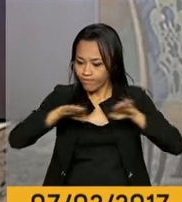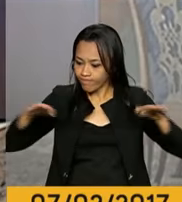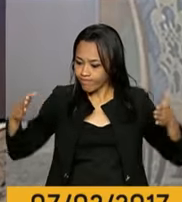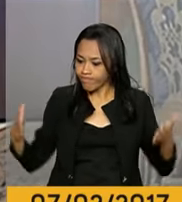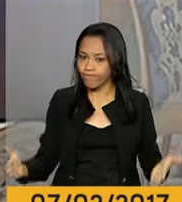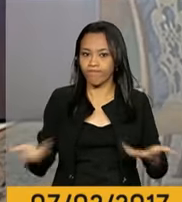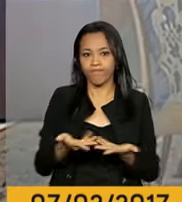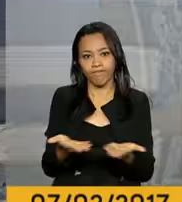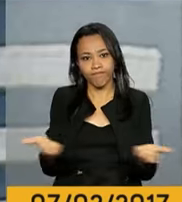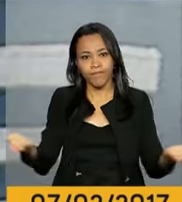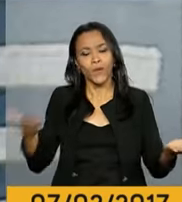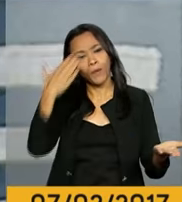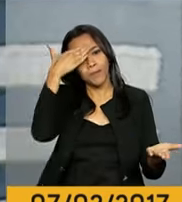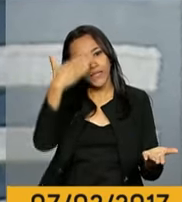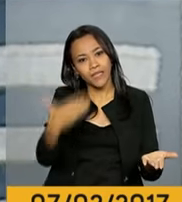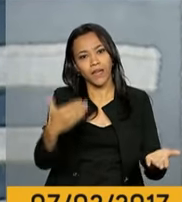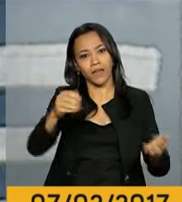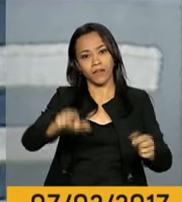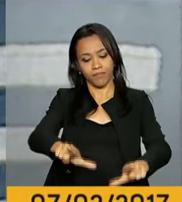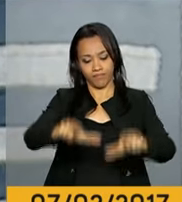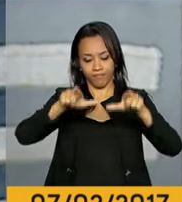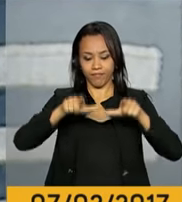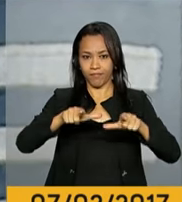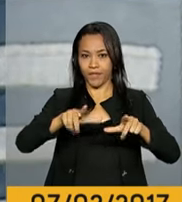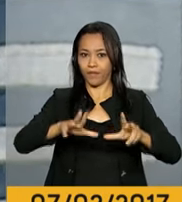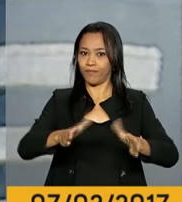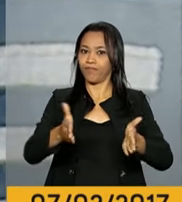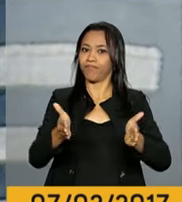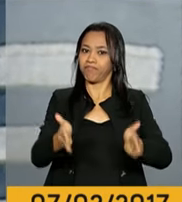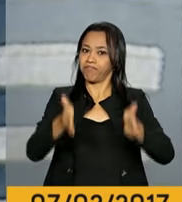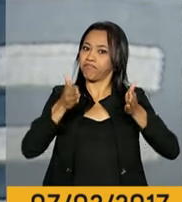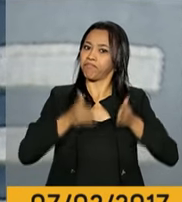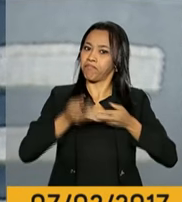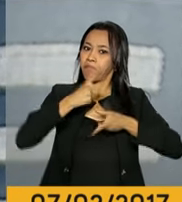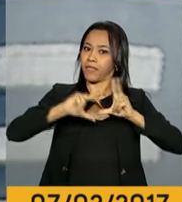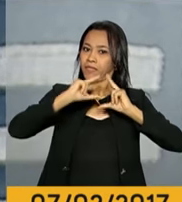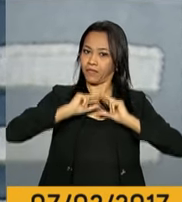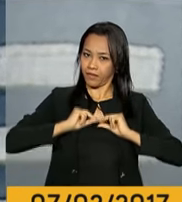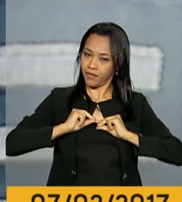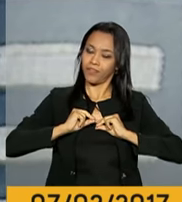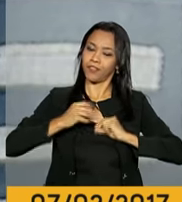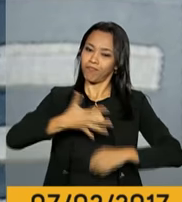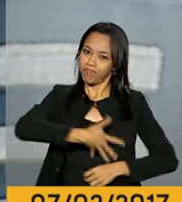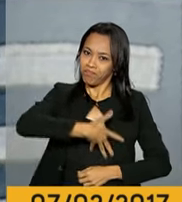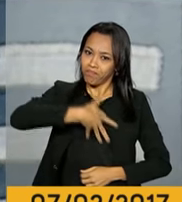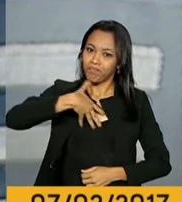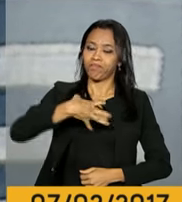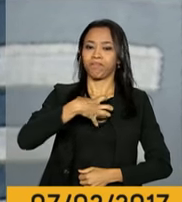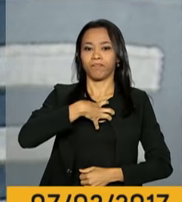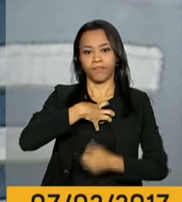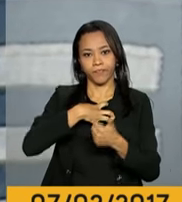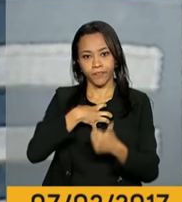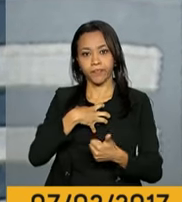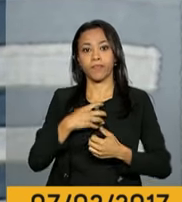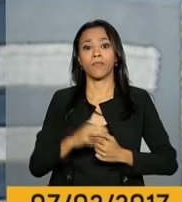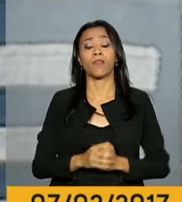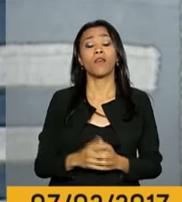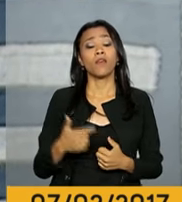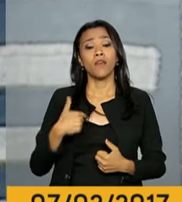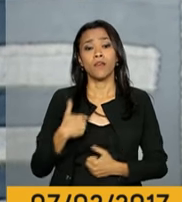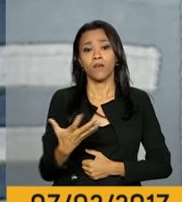pela condecoração tão importante é realmente um orgulho e eu quero